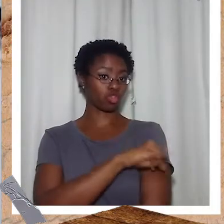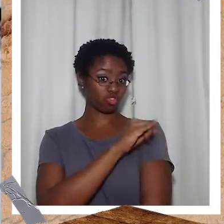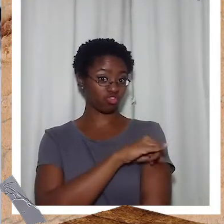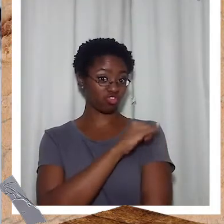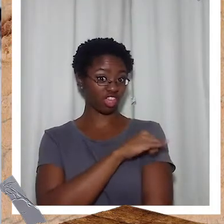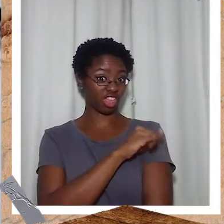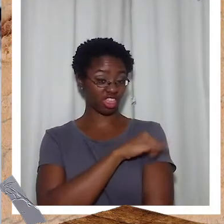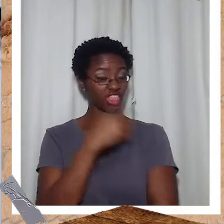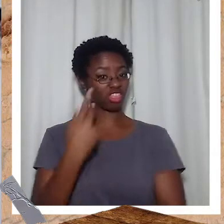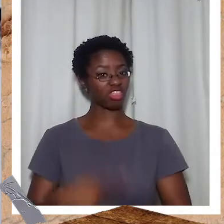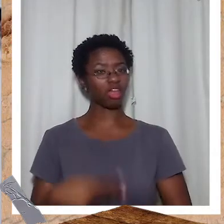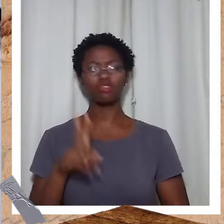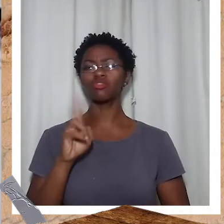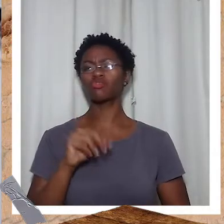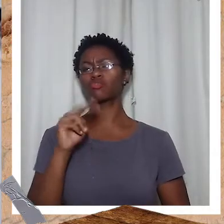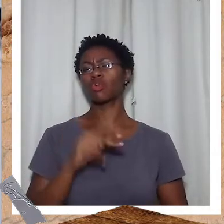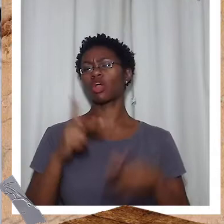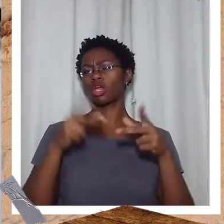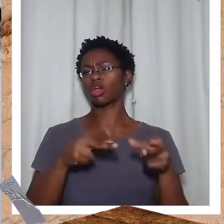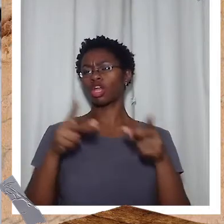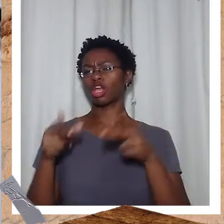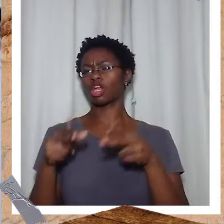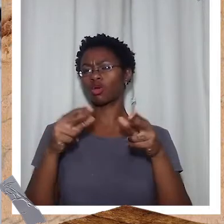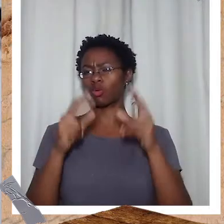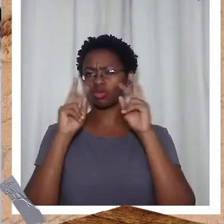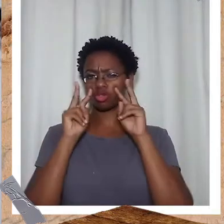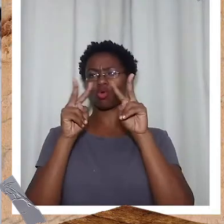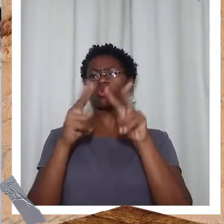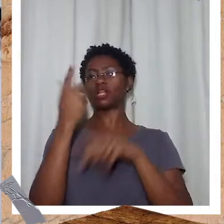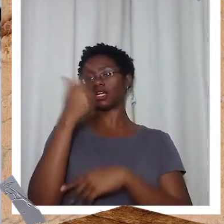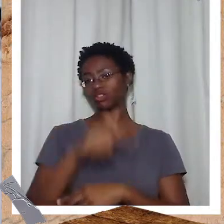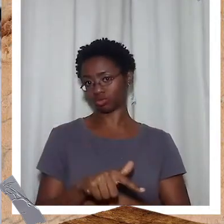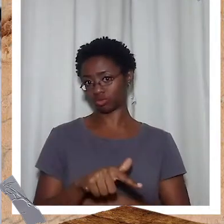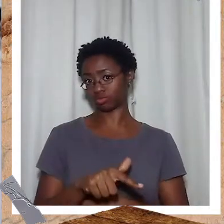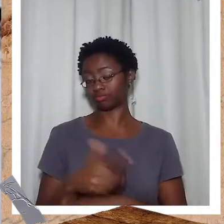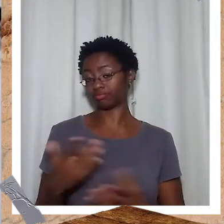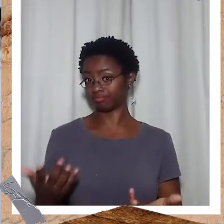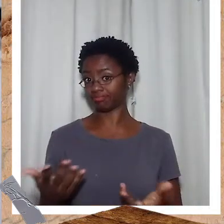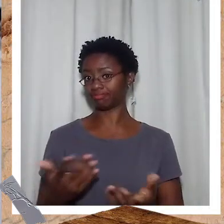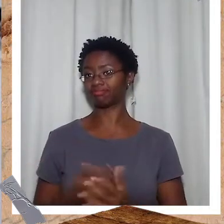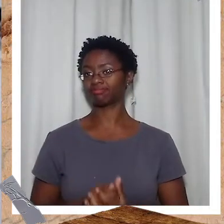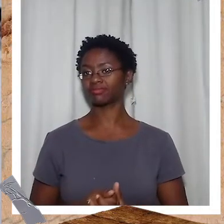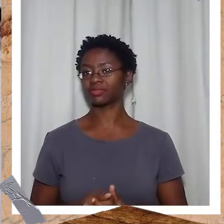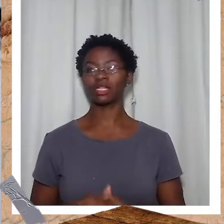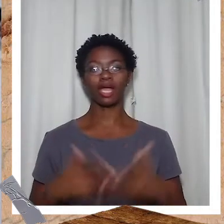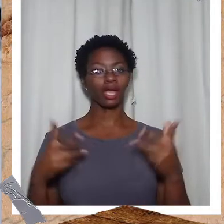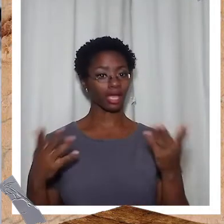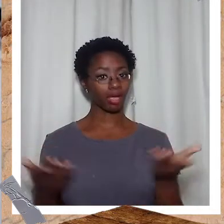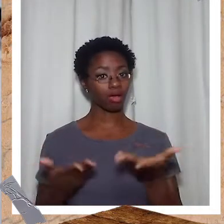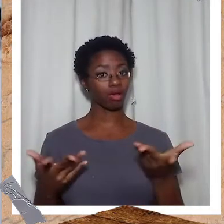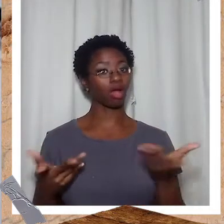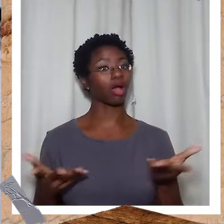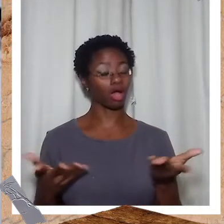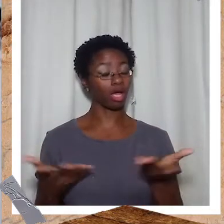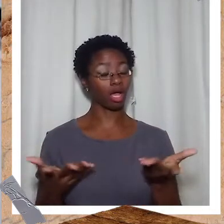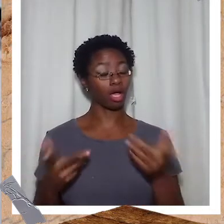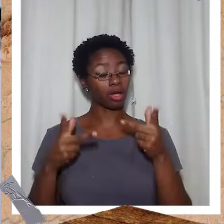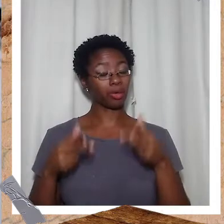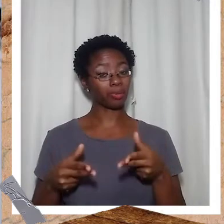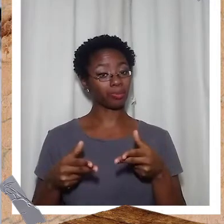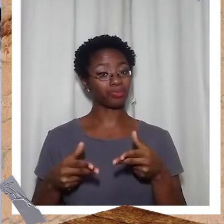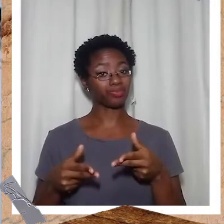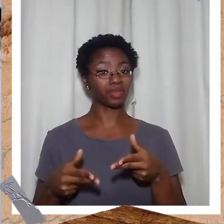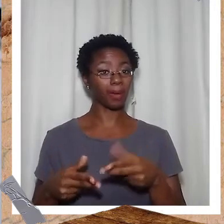Janeiro, nunca é o mesmo quando o olhamos de novo. Esse é o caso de nossa parceria com o Museu de Arte